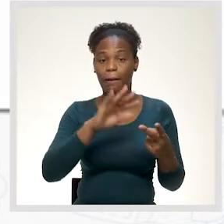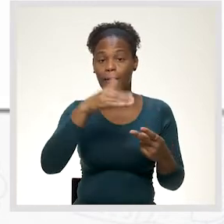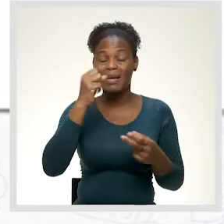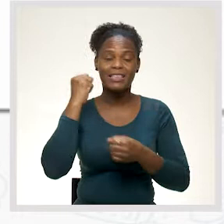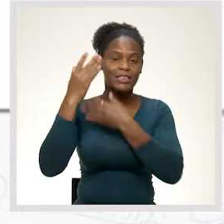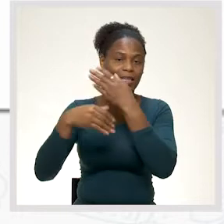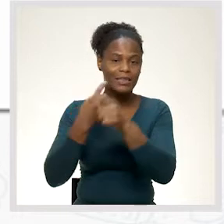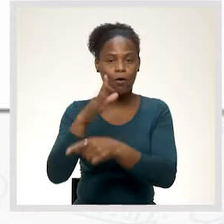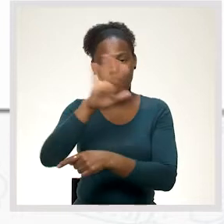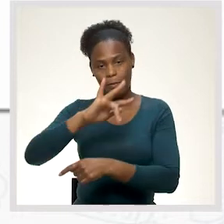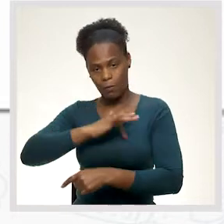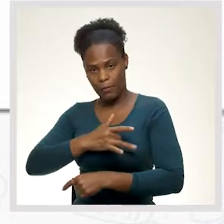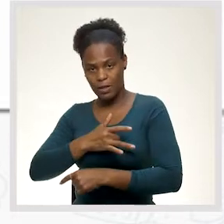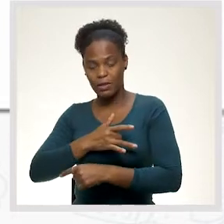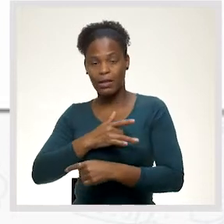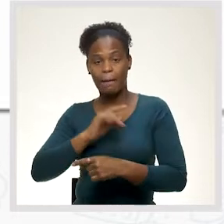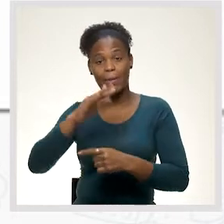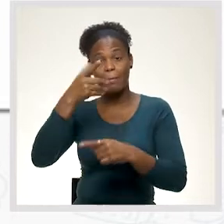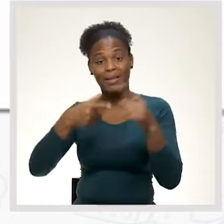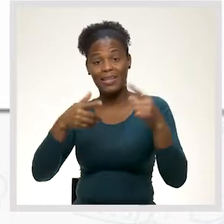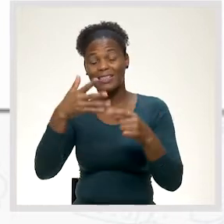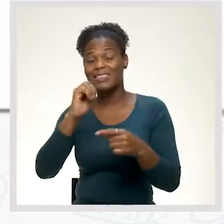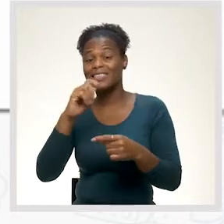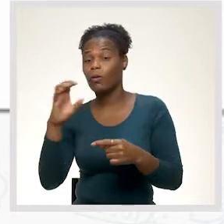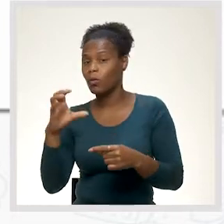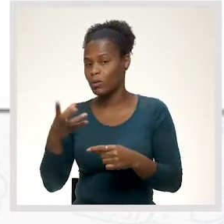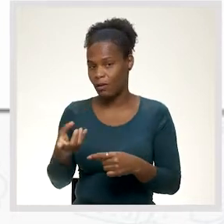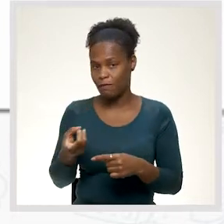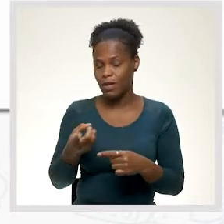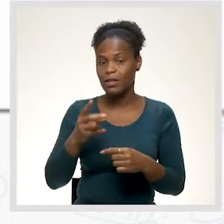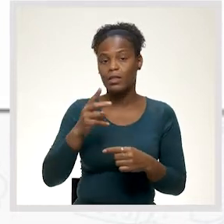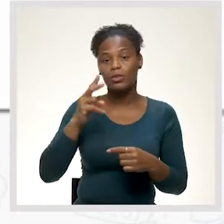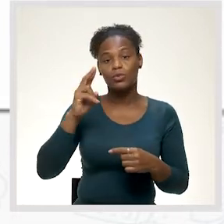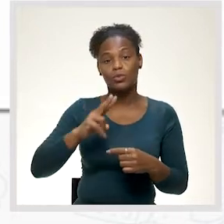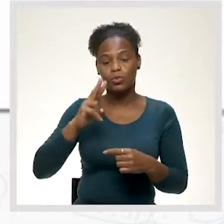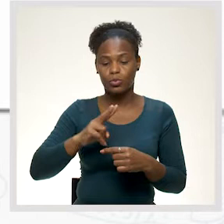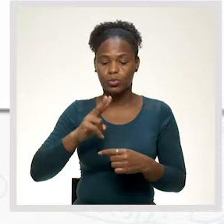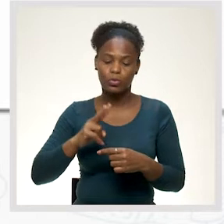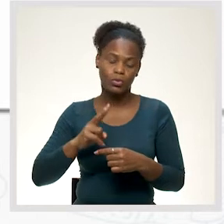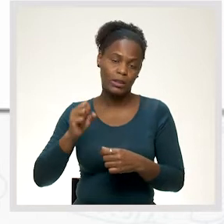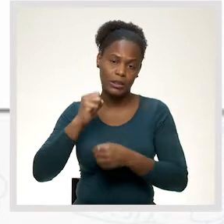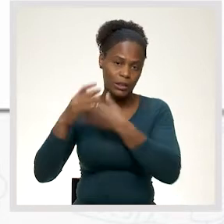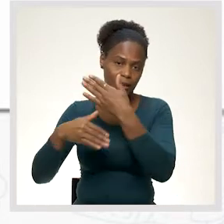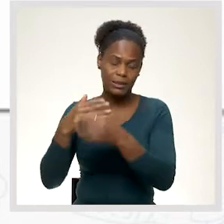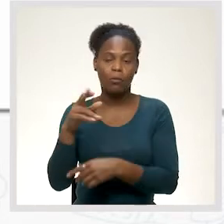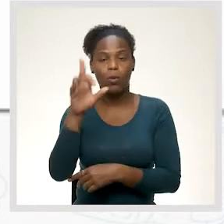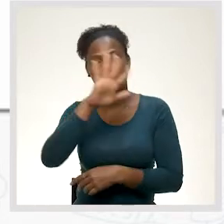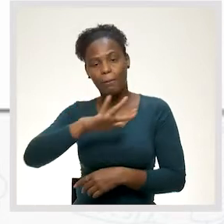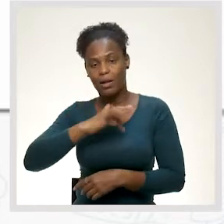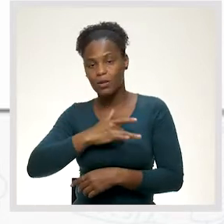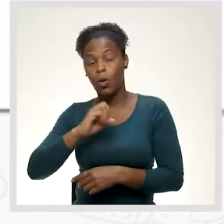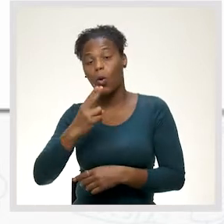geração romântica, primeira metade do século XIX. Segunda geração romântica ou